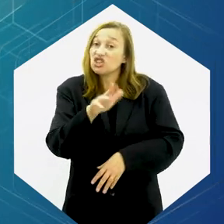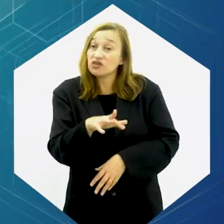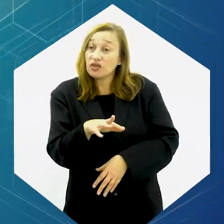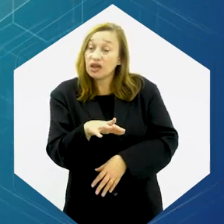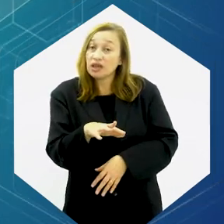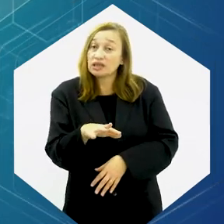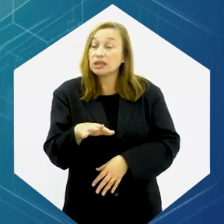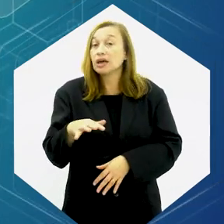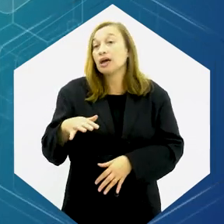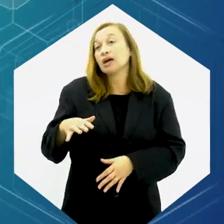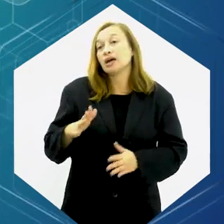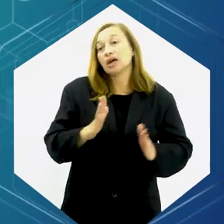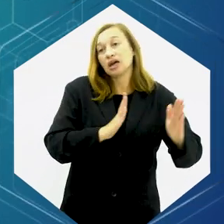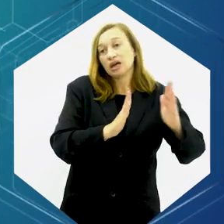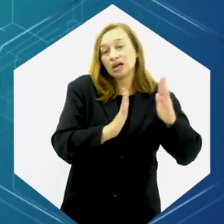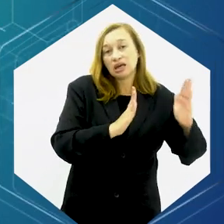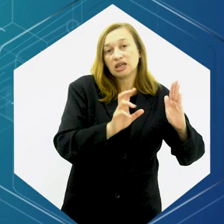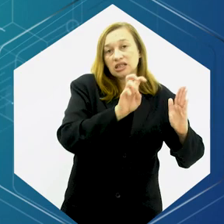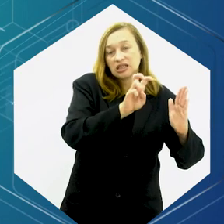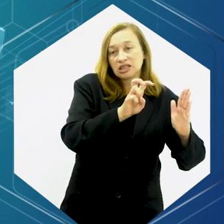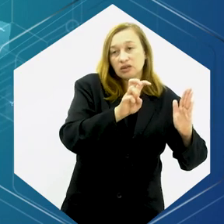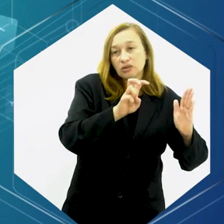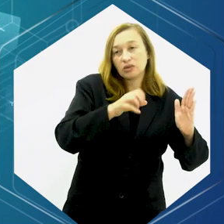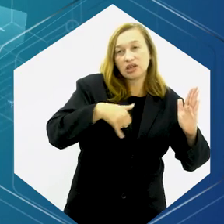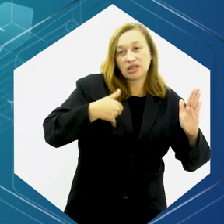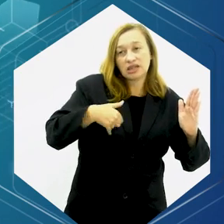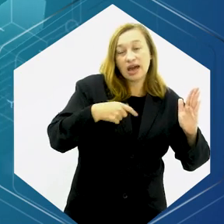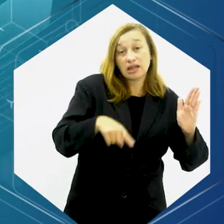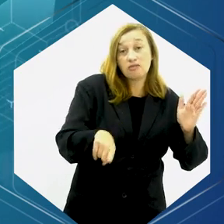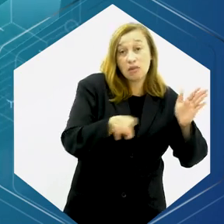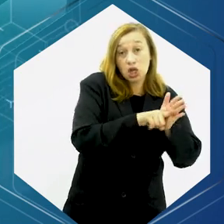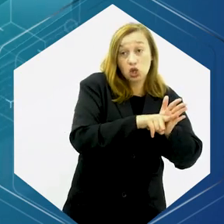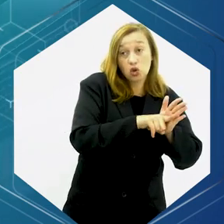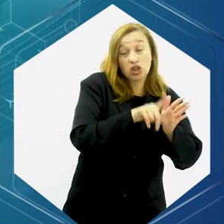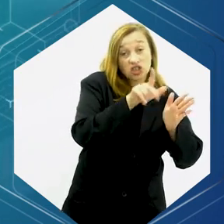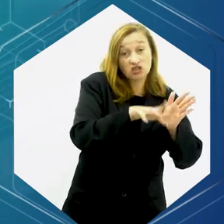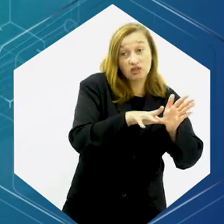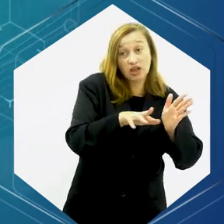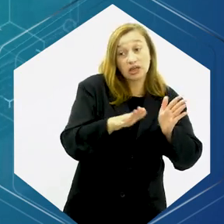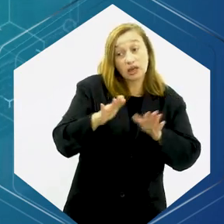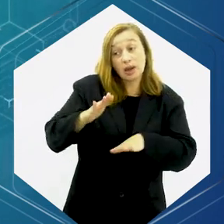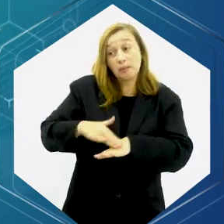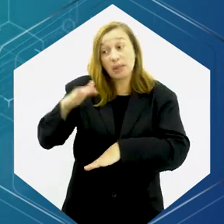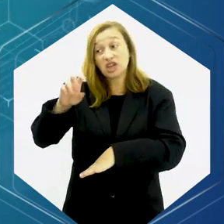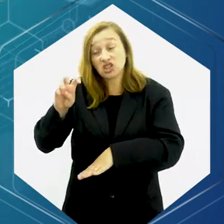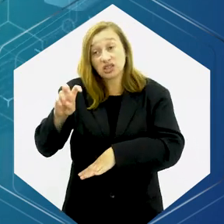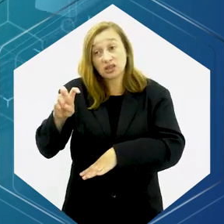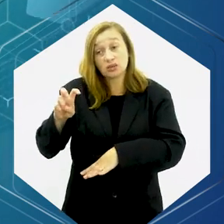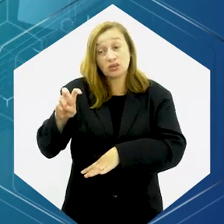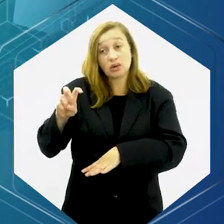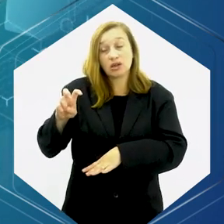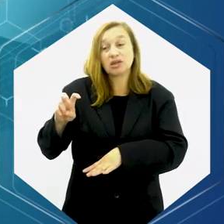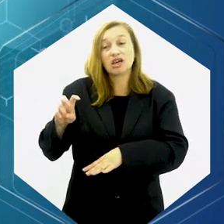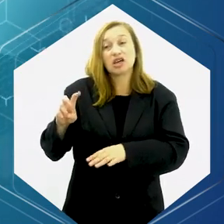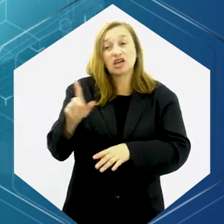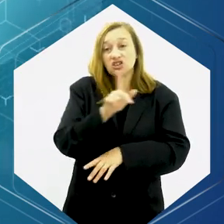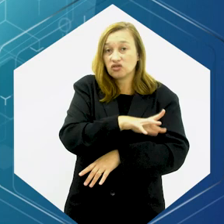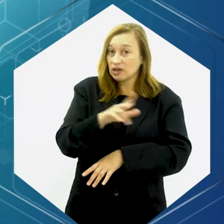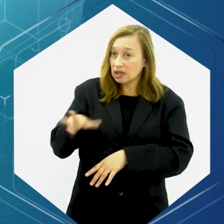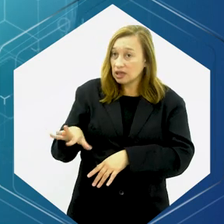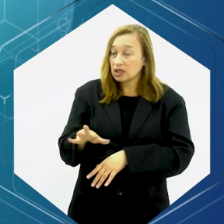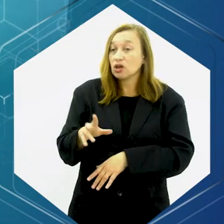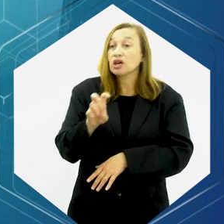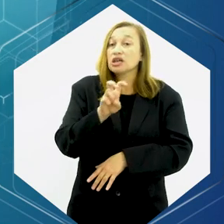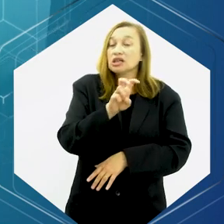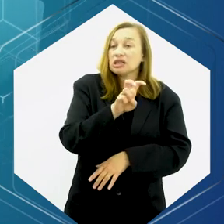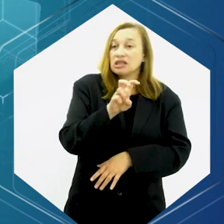diferente para crianças menores de 5 anos e para crianças maiores de 5 anos então hoje uma criança menor de 5 anos né ela